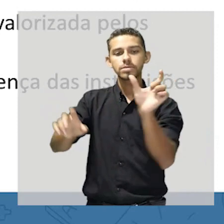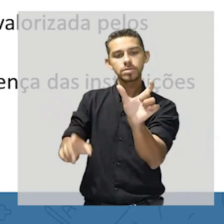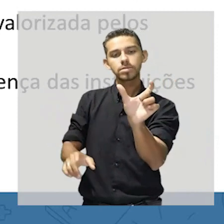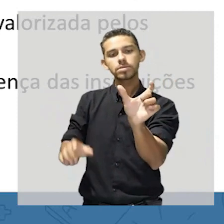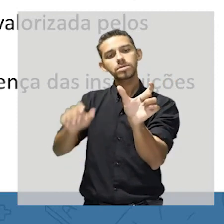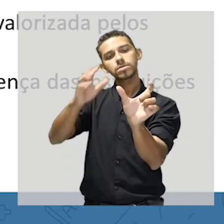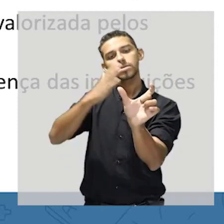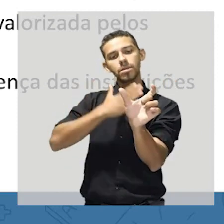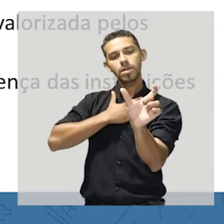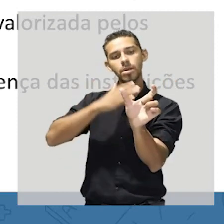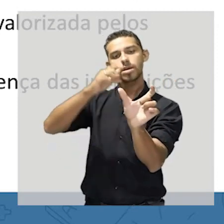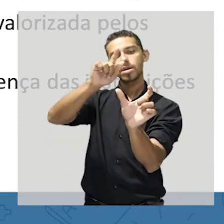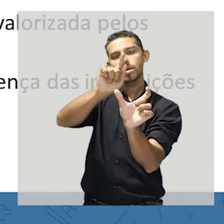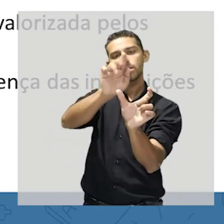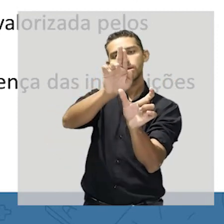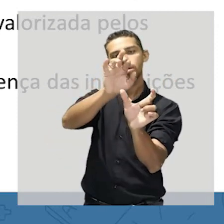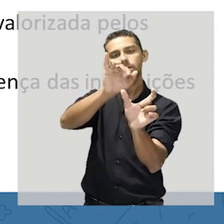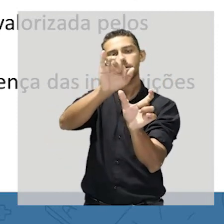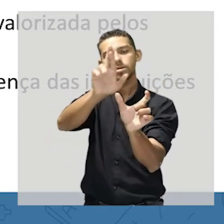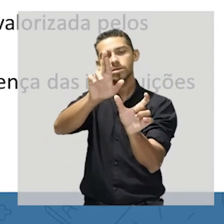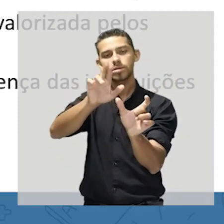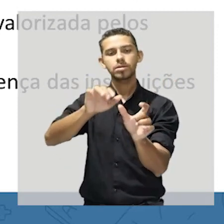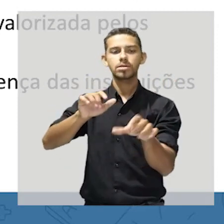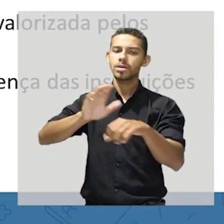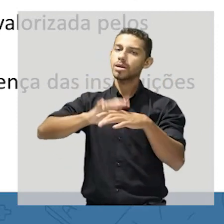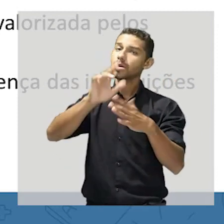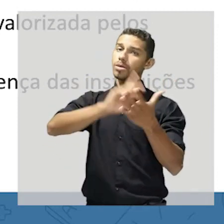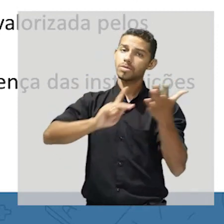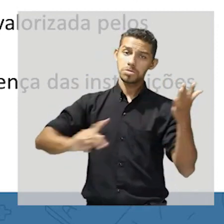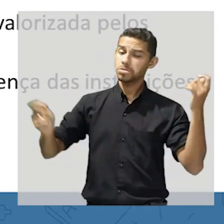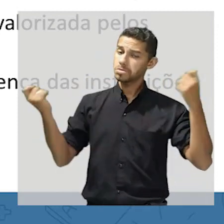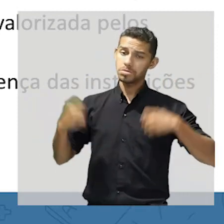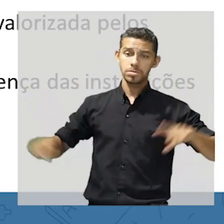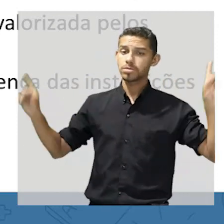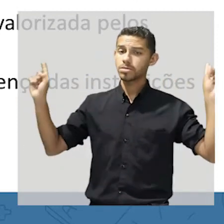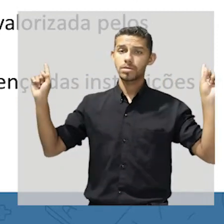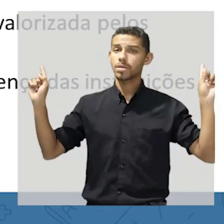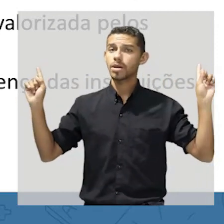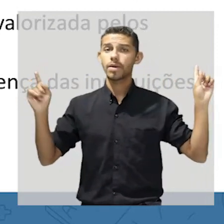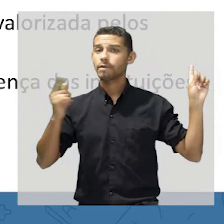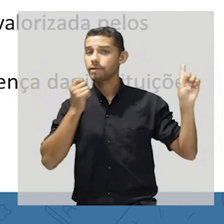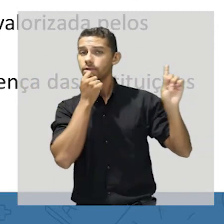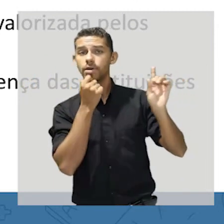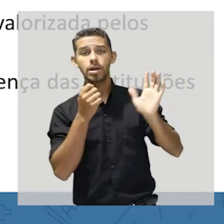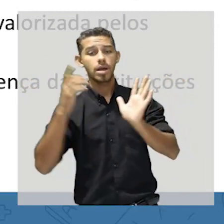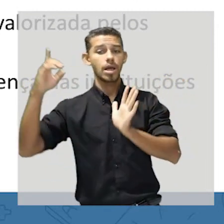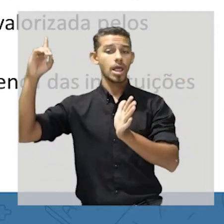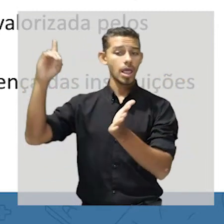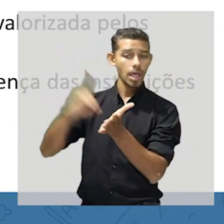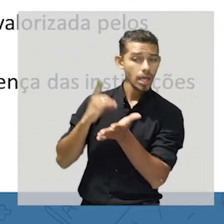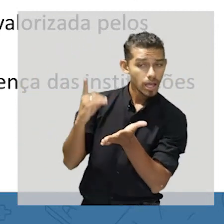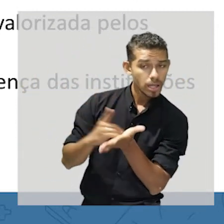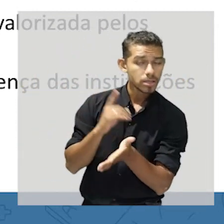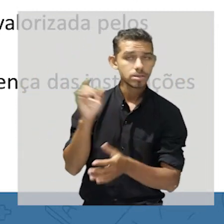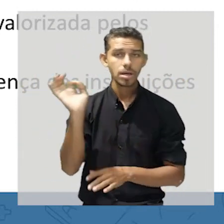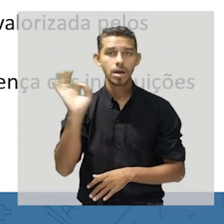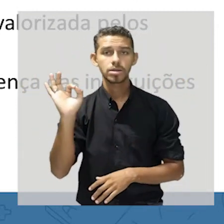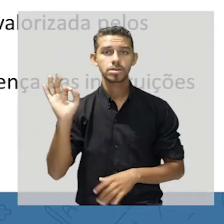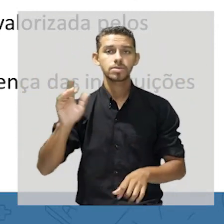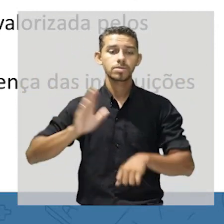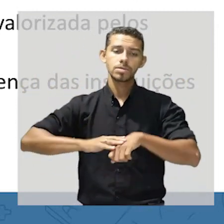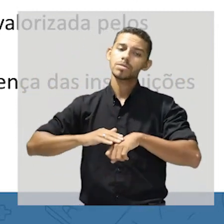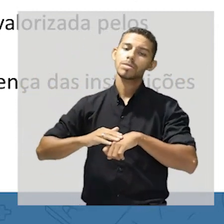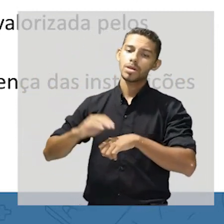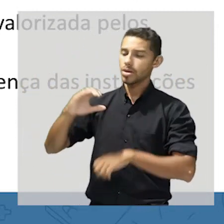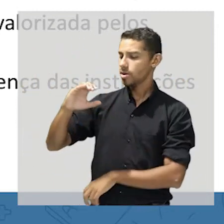metaforizar gente é um poema aí eu não preciso falar de linguagem denotativa a linguagem conotativa